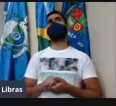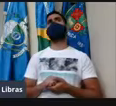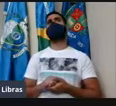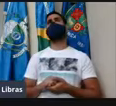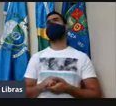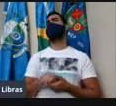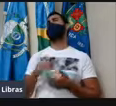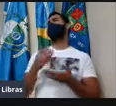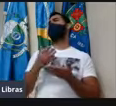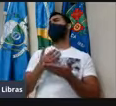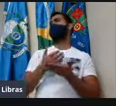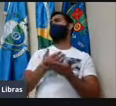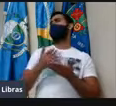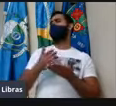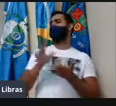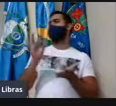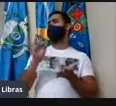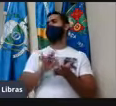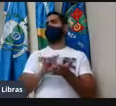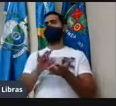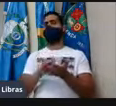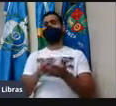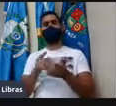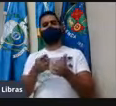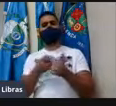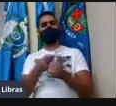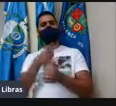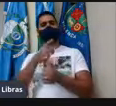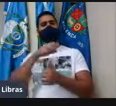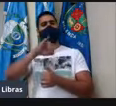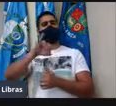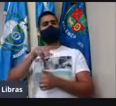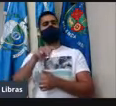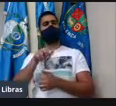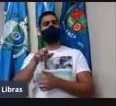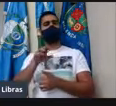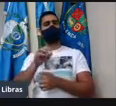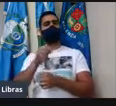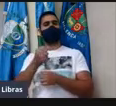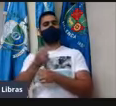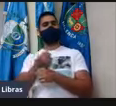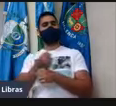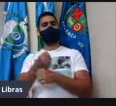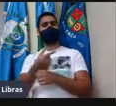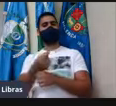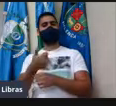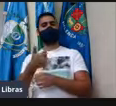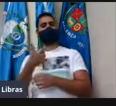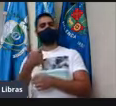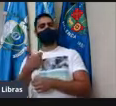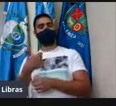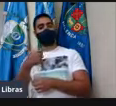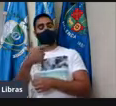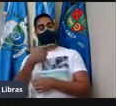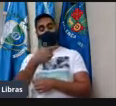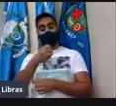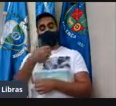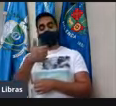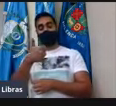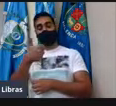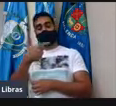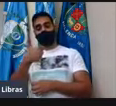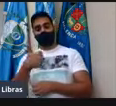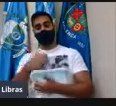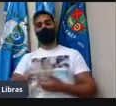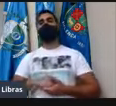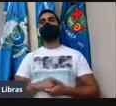em vigor efetivamente a partir de 1º de janeiro de 2021. Por que tudo isso? Vários